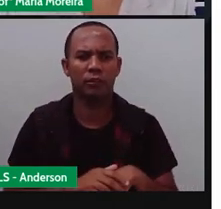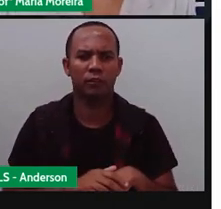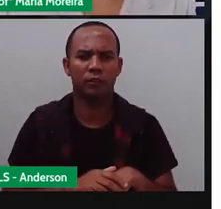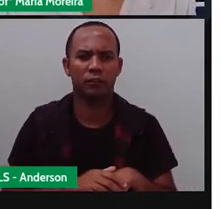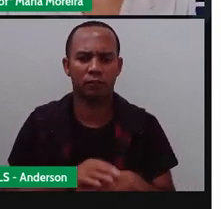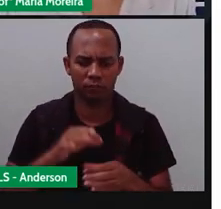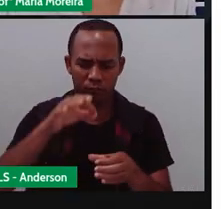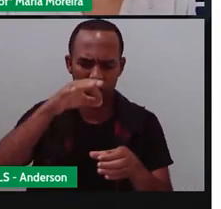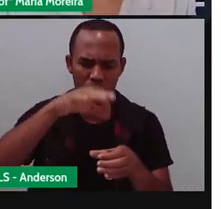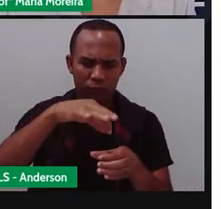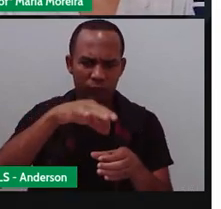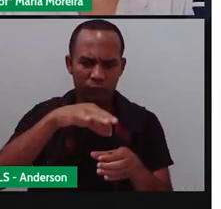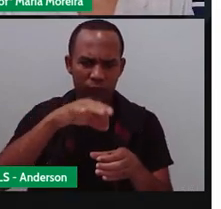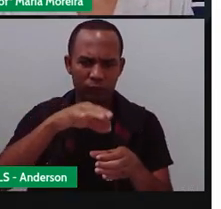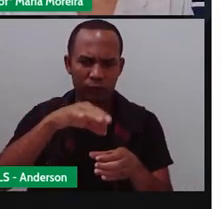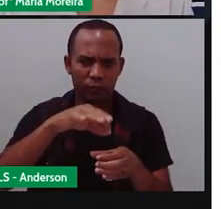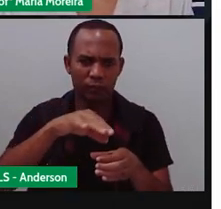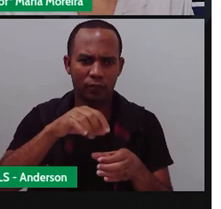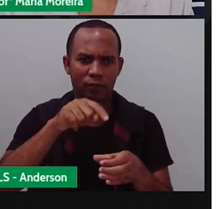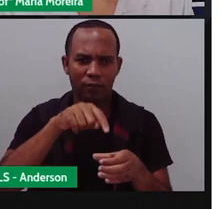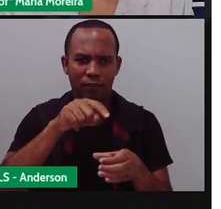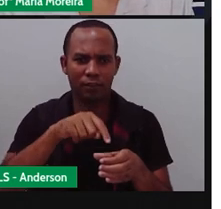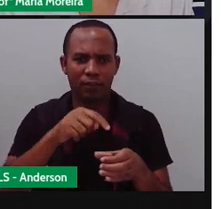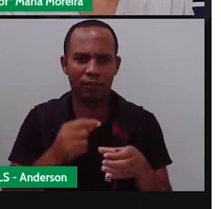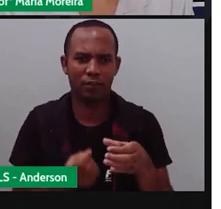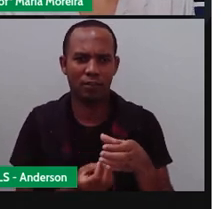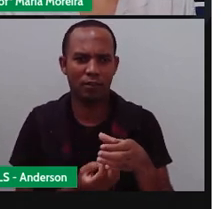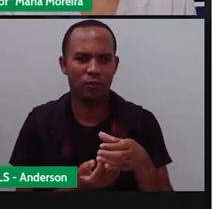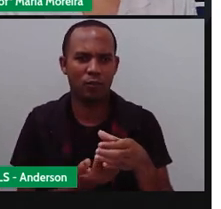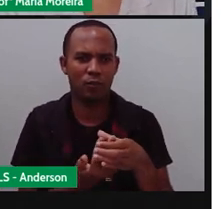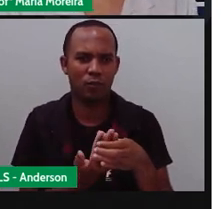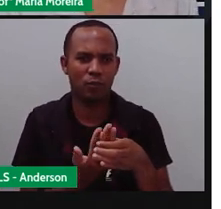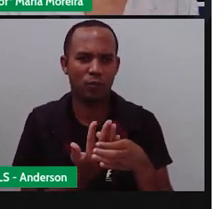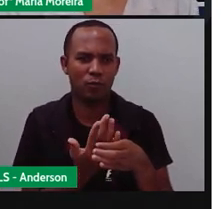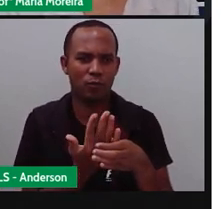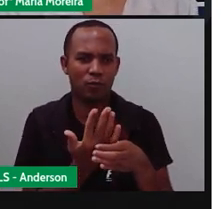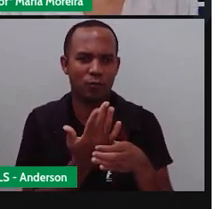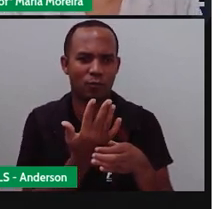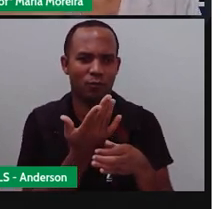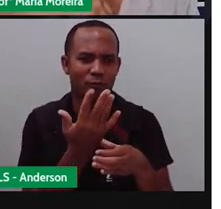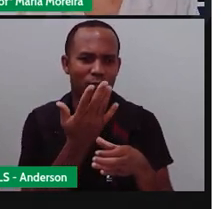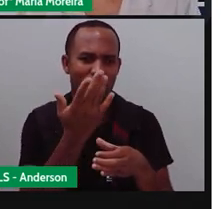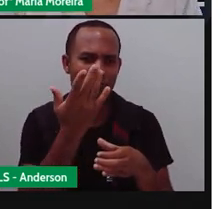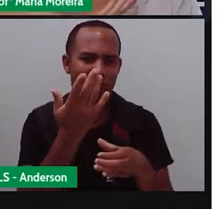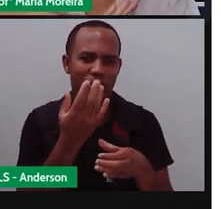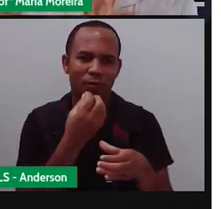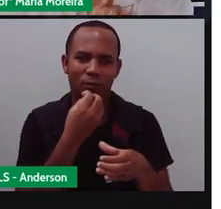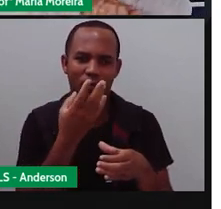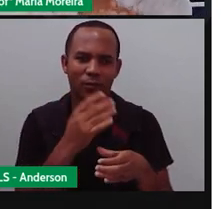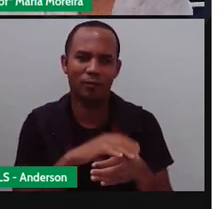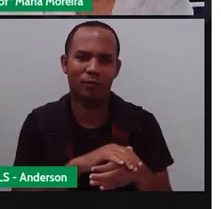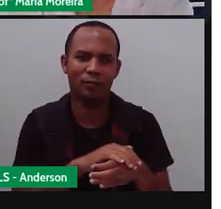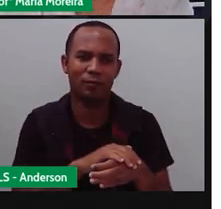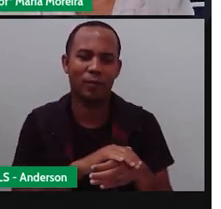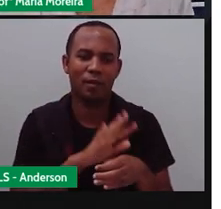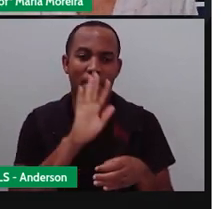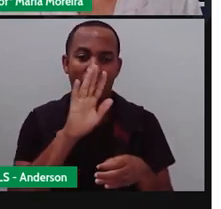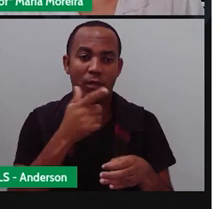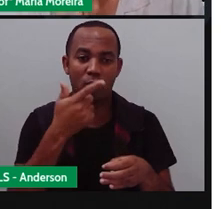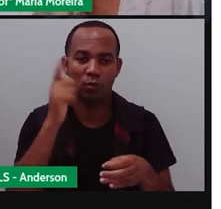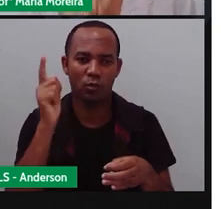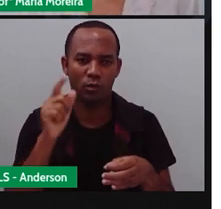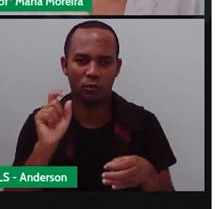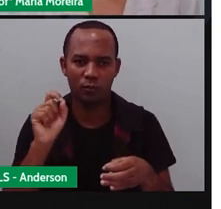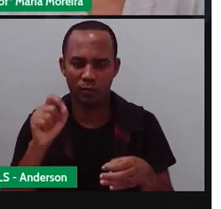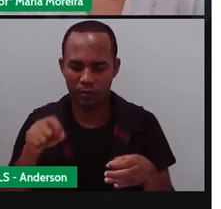coloca um carocinho de feijão em uma terra fofinha certo e coloca esse caroço de feijão em uma terra e depois volta e aperta